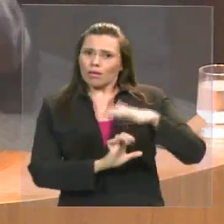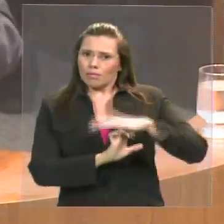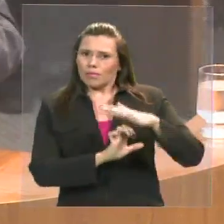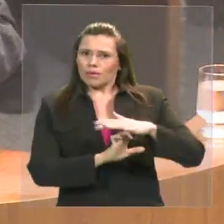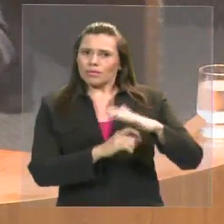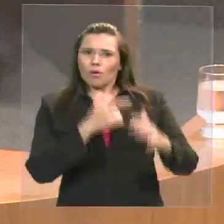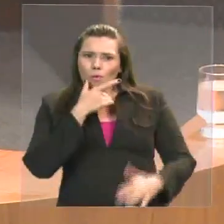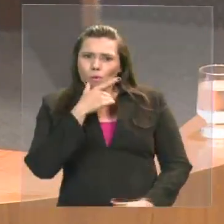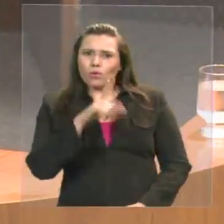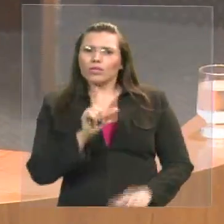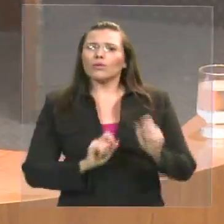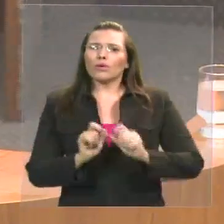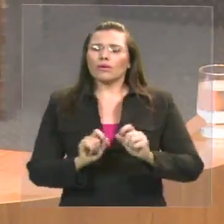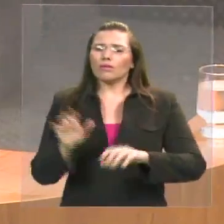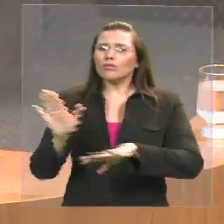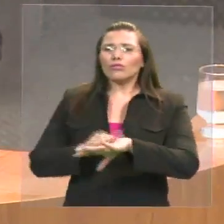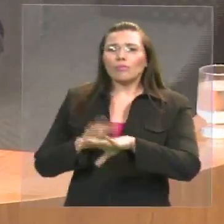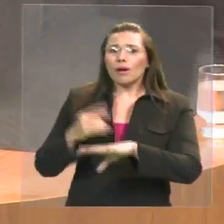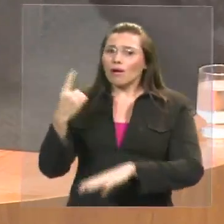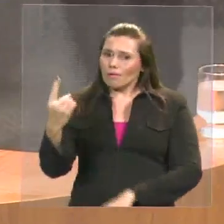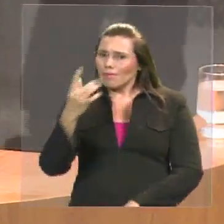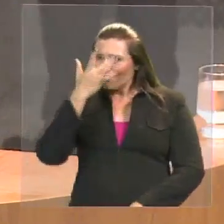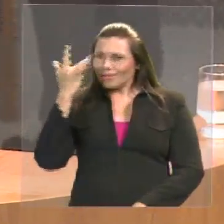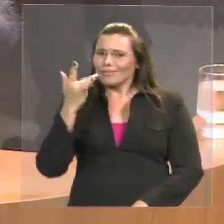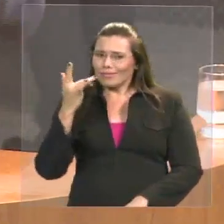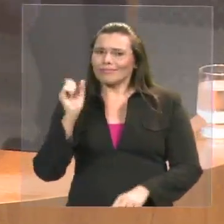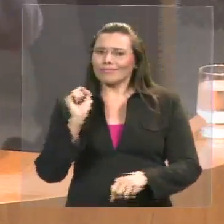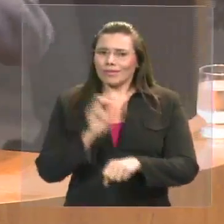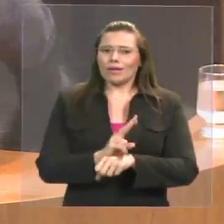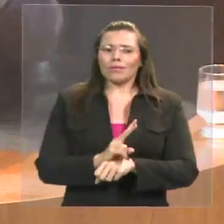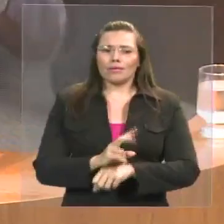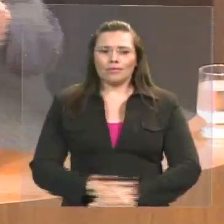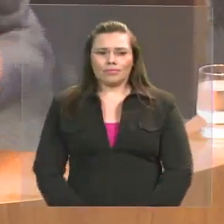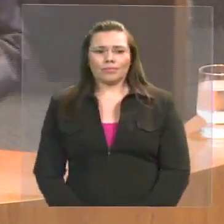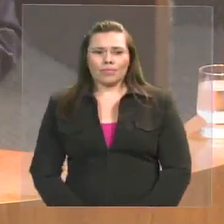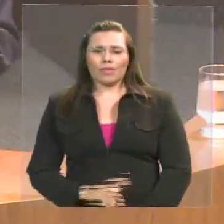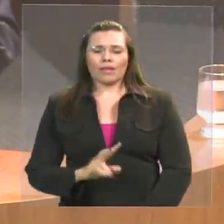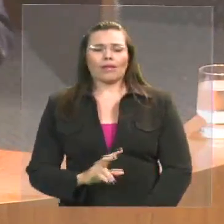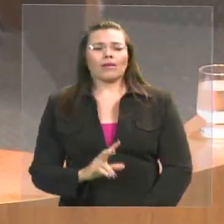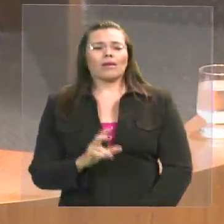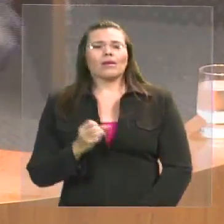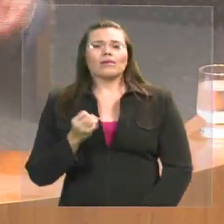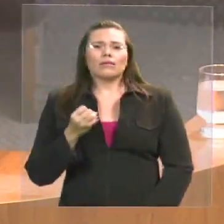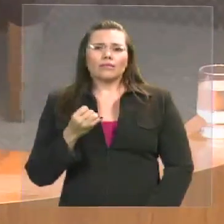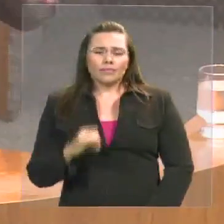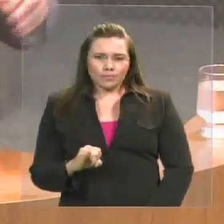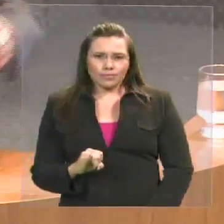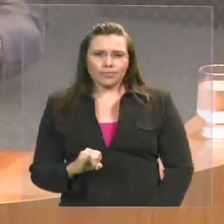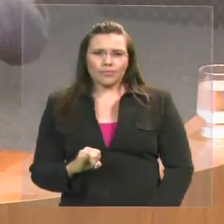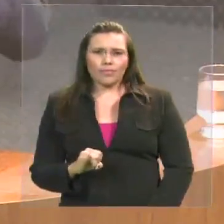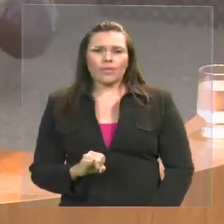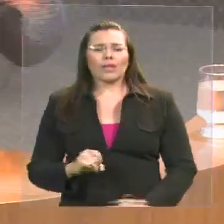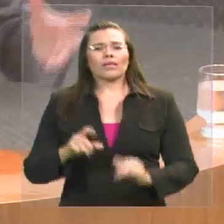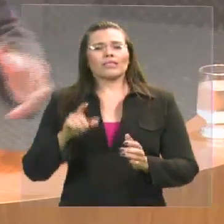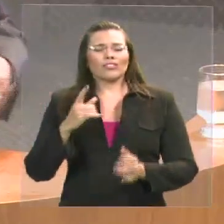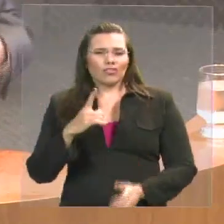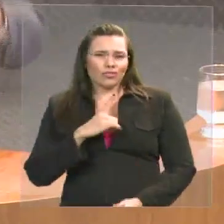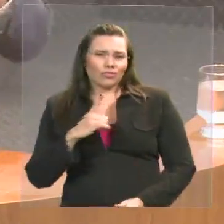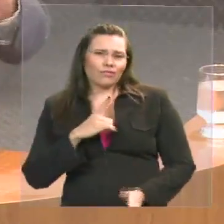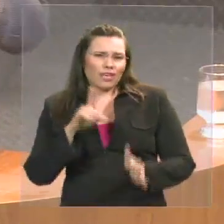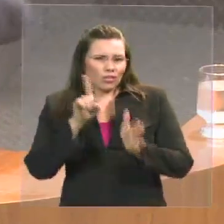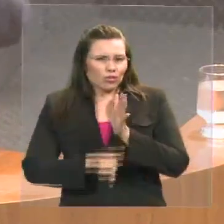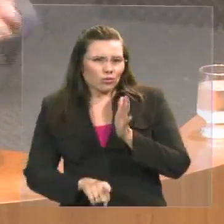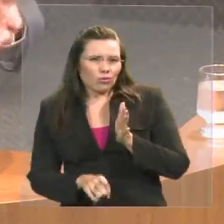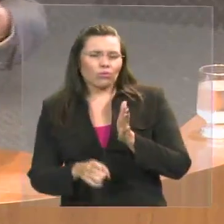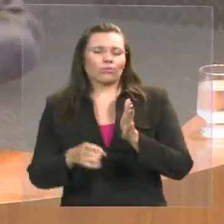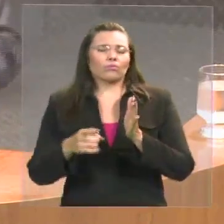mais trabalhadores na formalidade, nós vamos ter mais geração de impostos que vão, nós sabemos, desconto de INSS, FGTS,